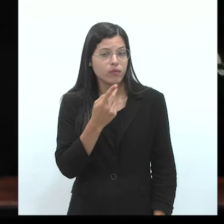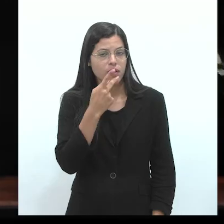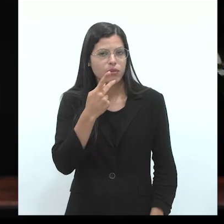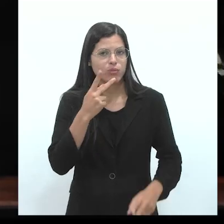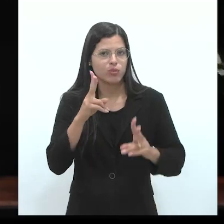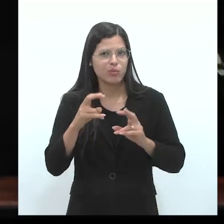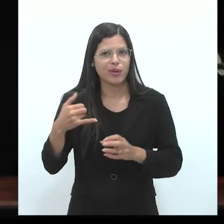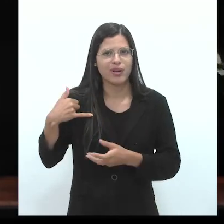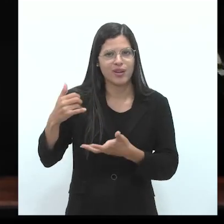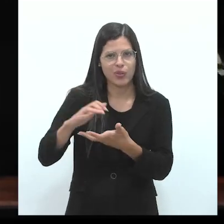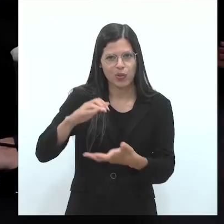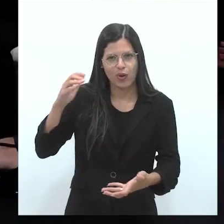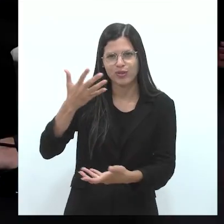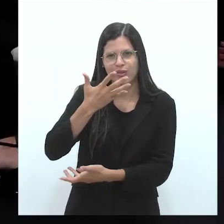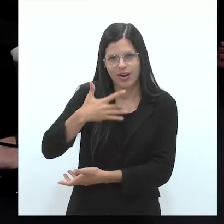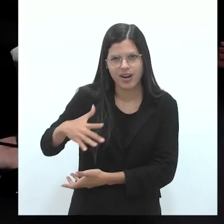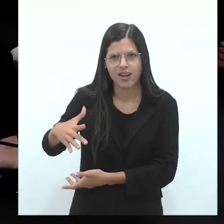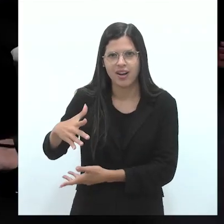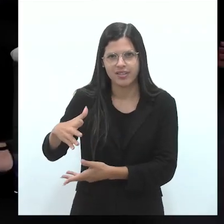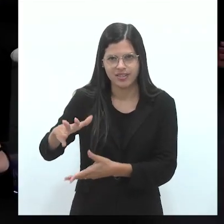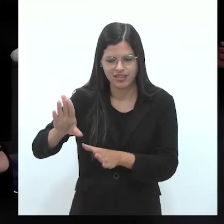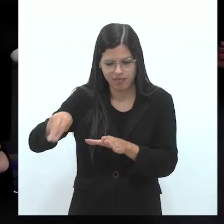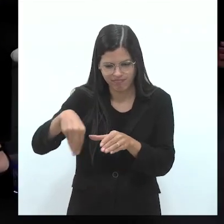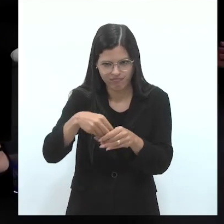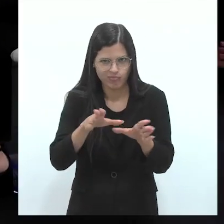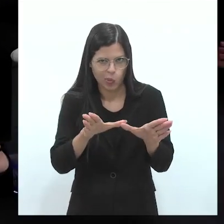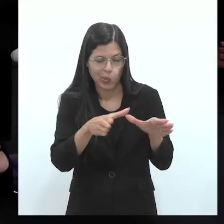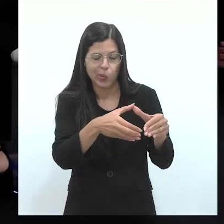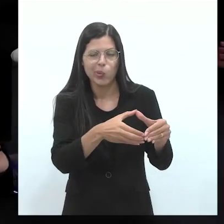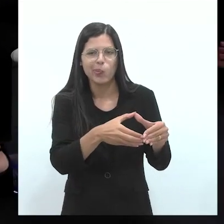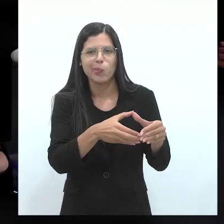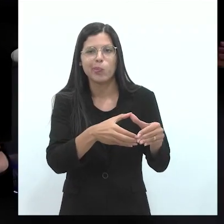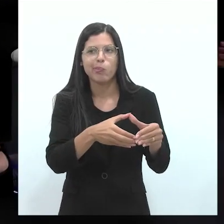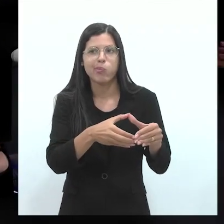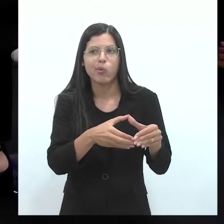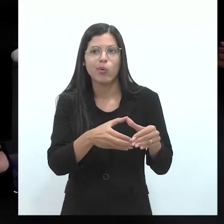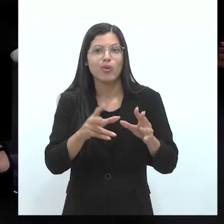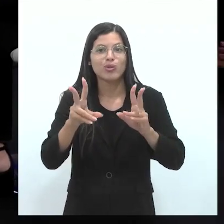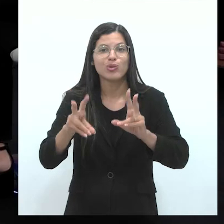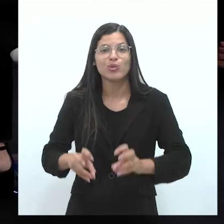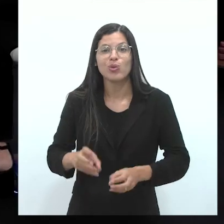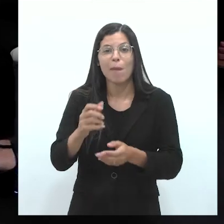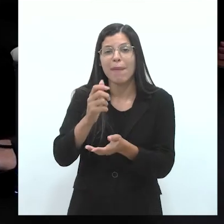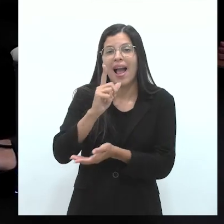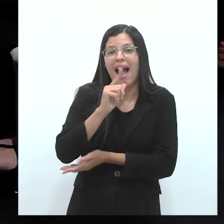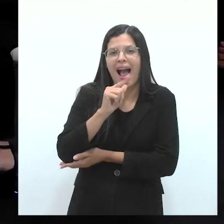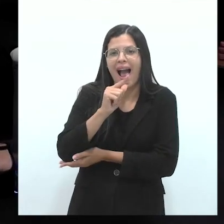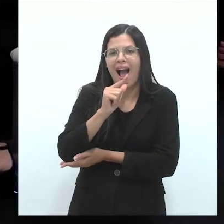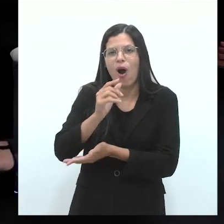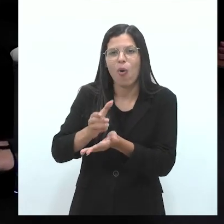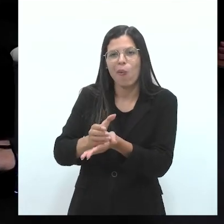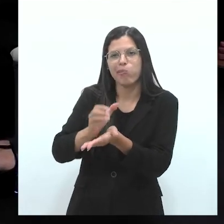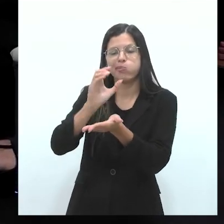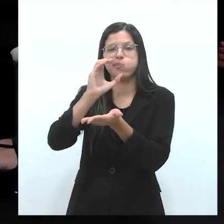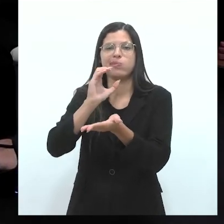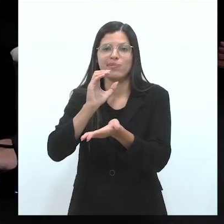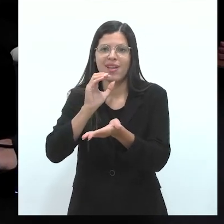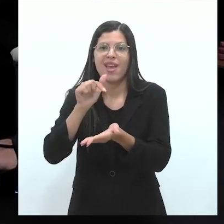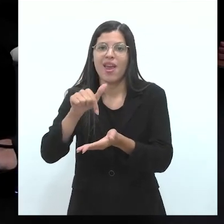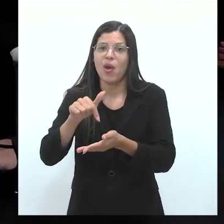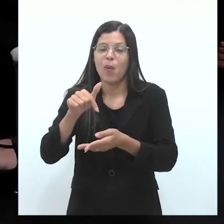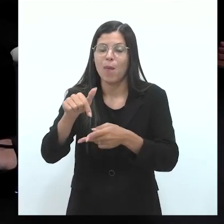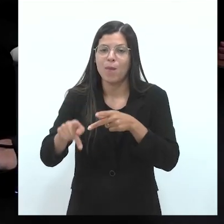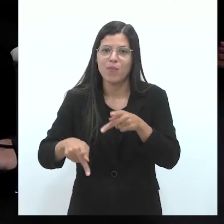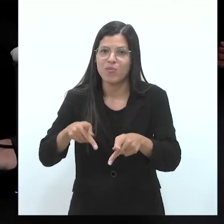de idosos e crianças, eu vou colocar eles no mesmo bolo, em relação a beber água, né? A se hidratar. É um público que é